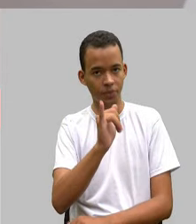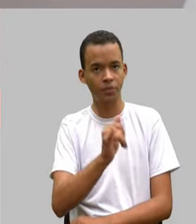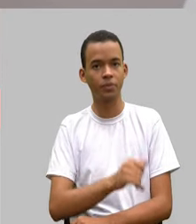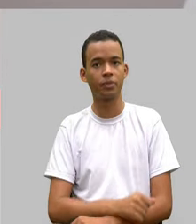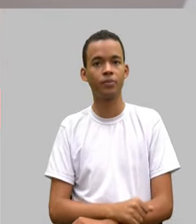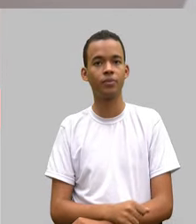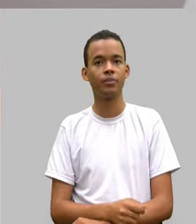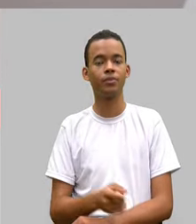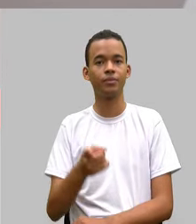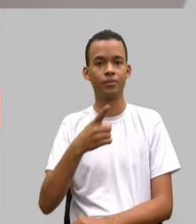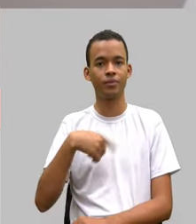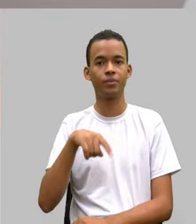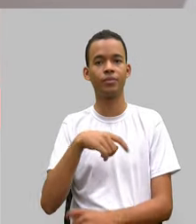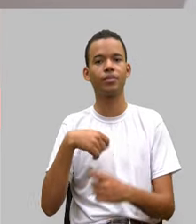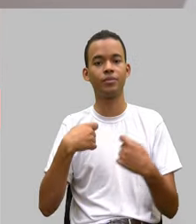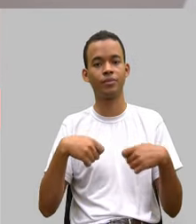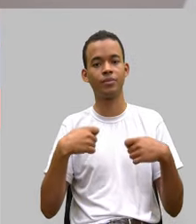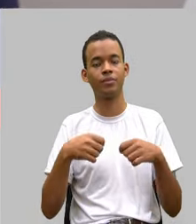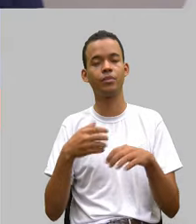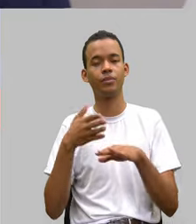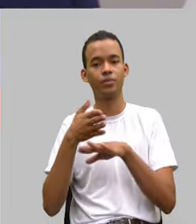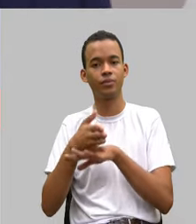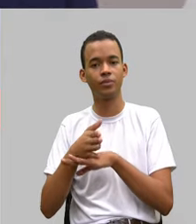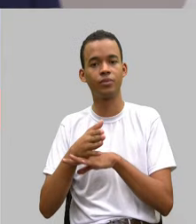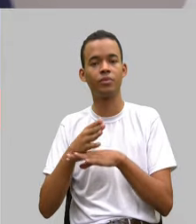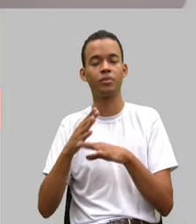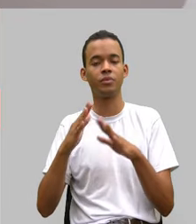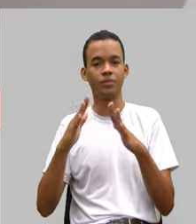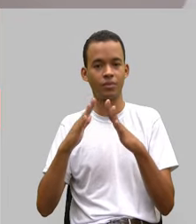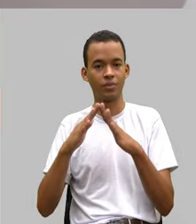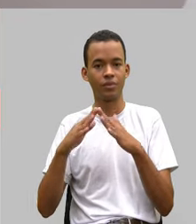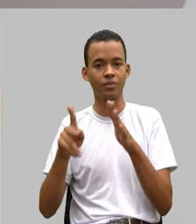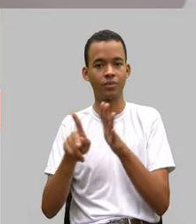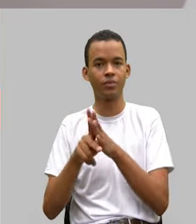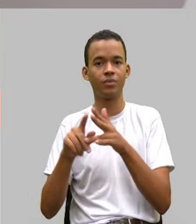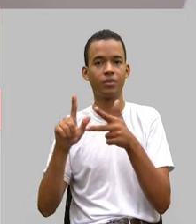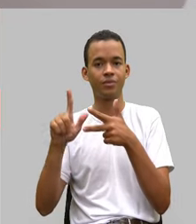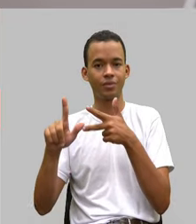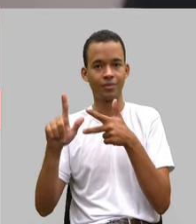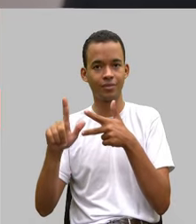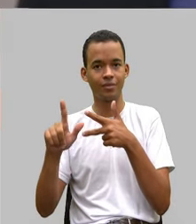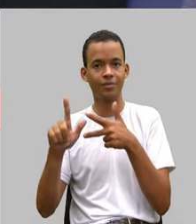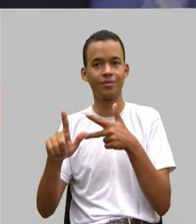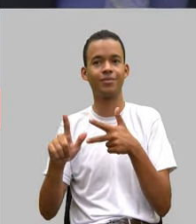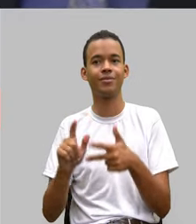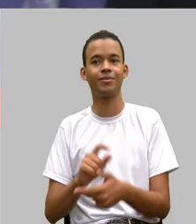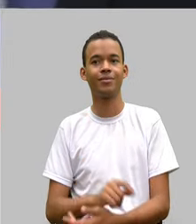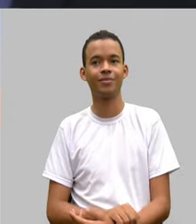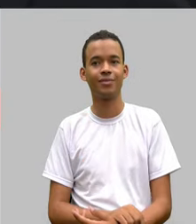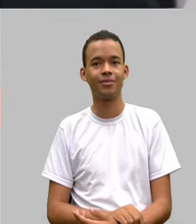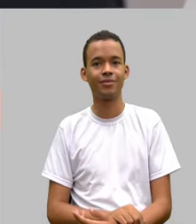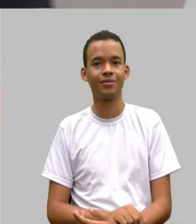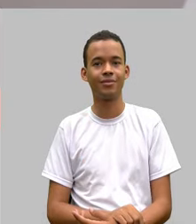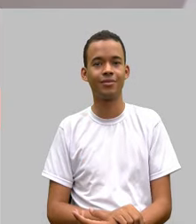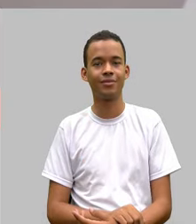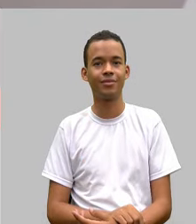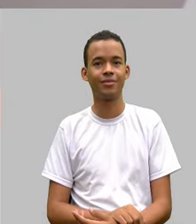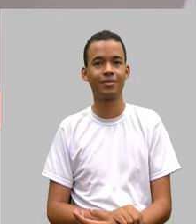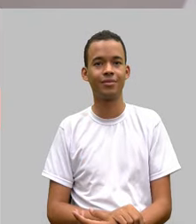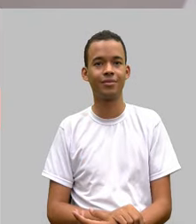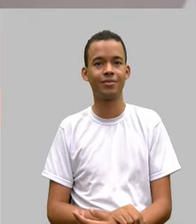casas parlamentares Então gostaria que botasse o meu primeiro slide por favor tá aí na